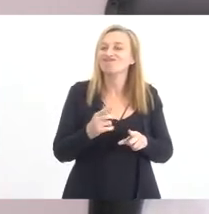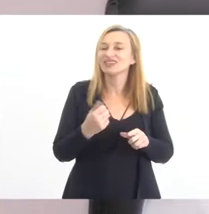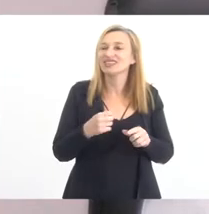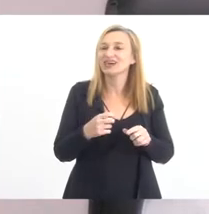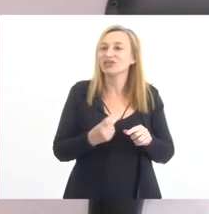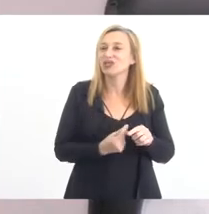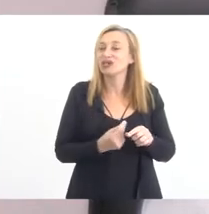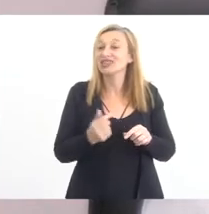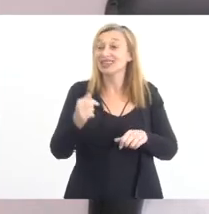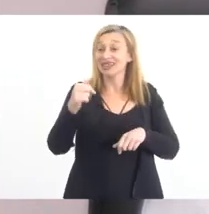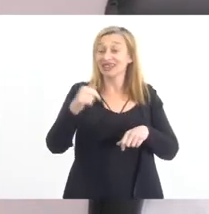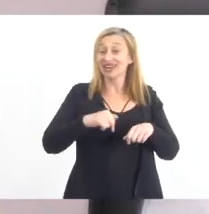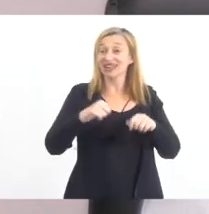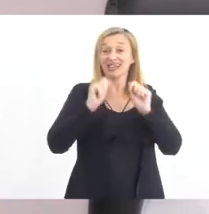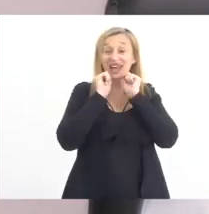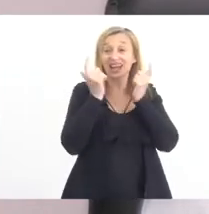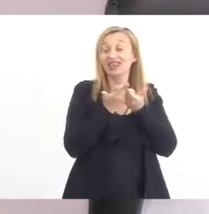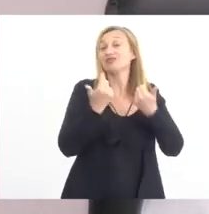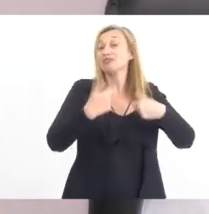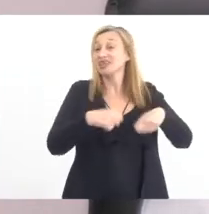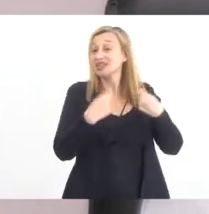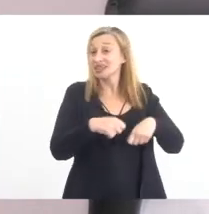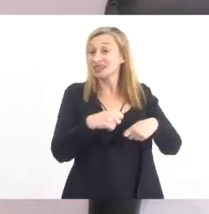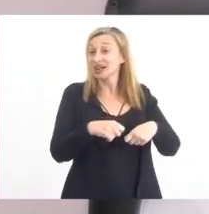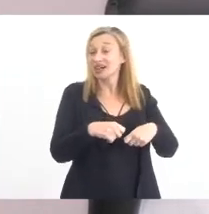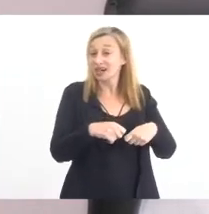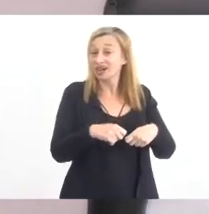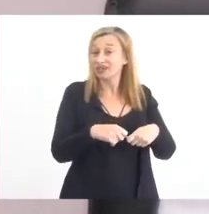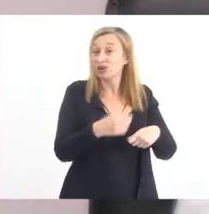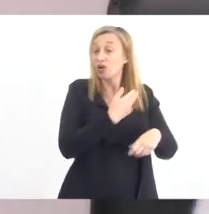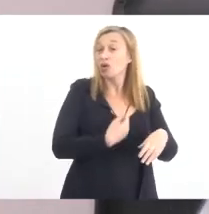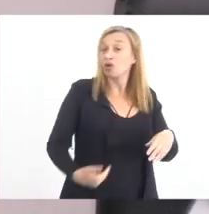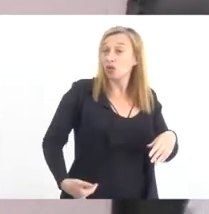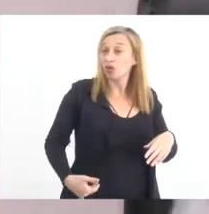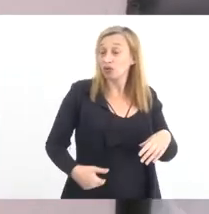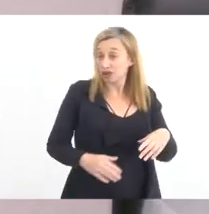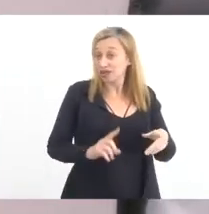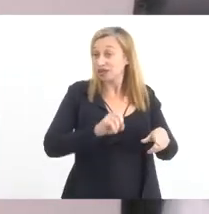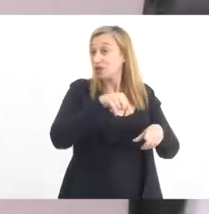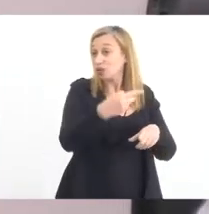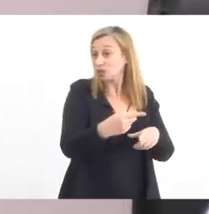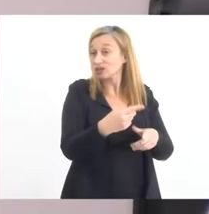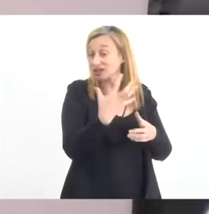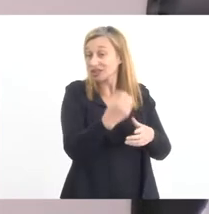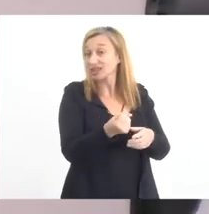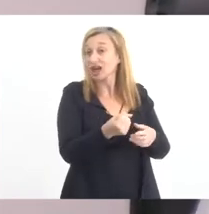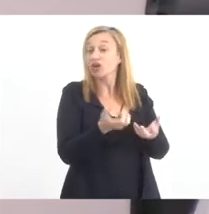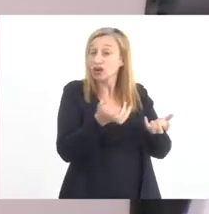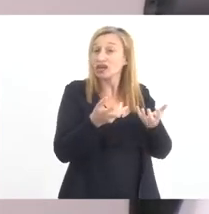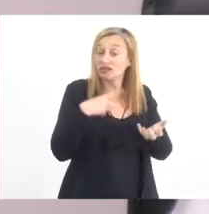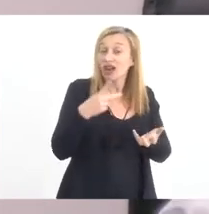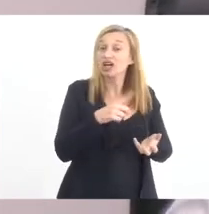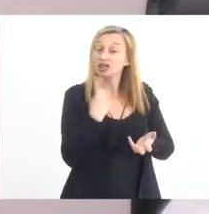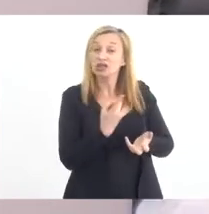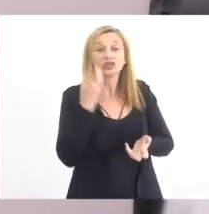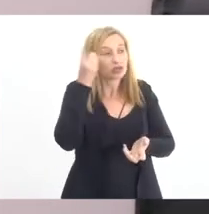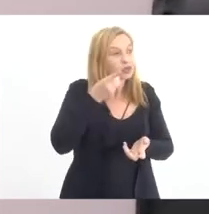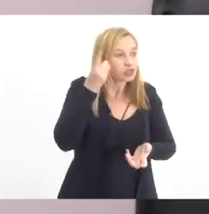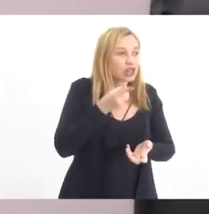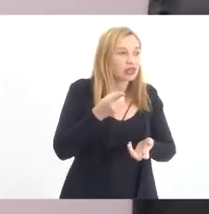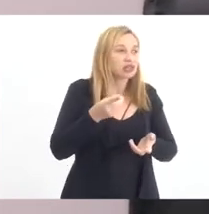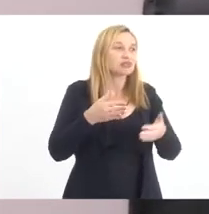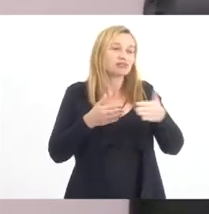parlamento, porque tinha que vir, né, do governo, etc. Então, eu queria só destacar que nós, deputados, temos uma série